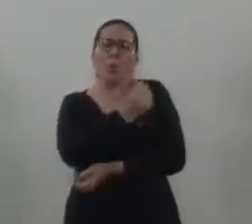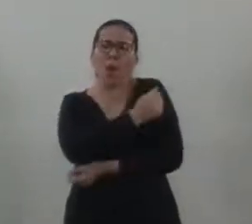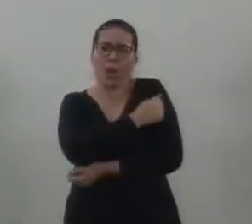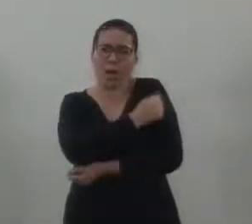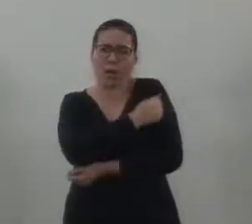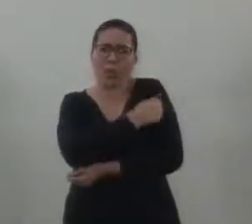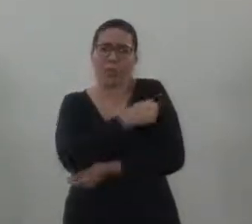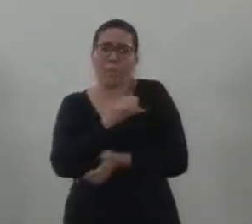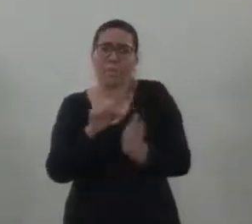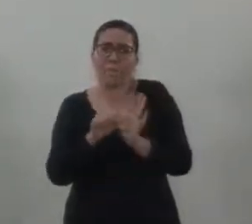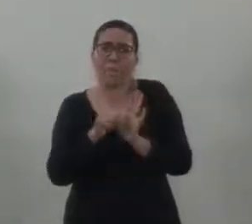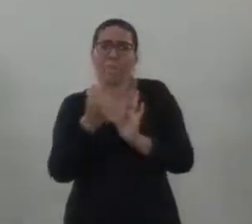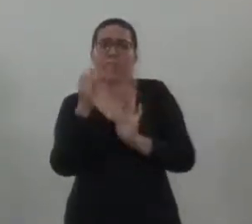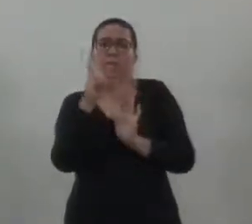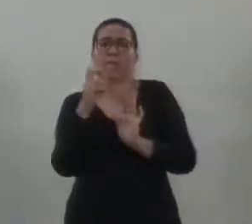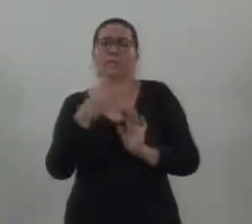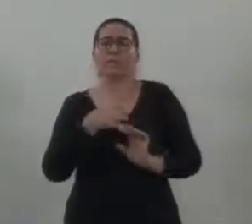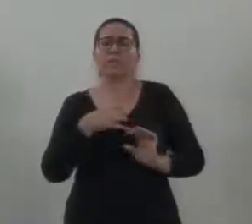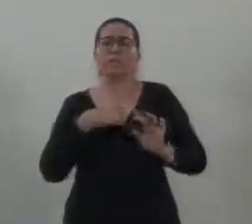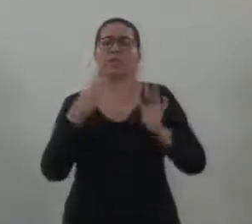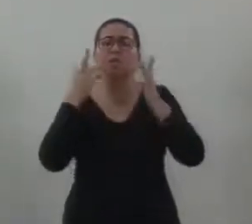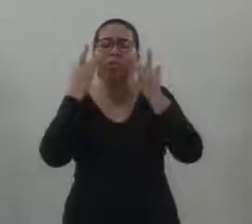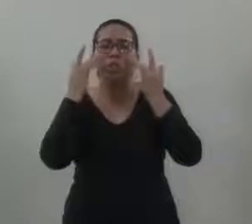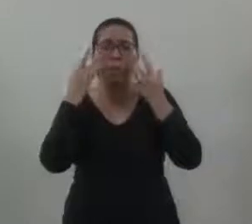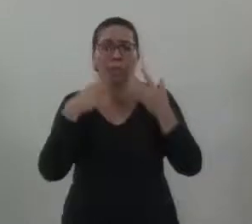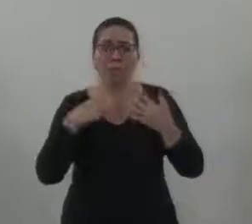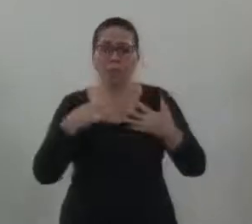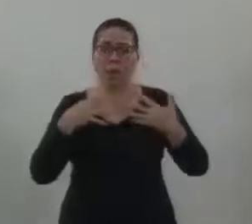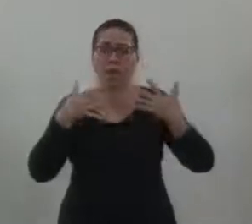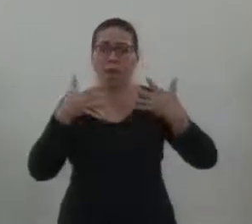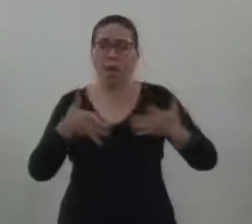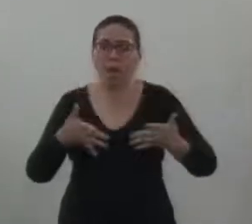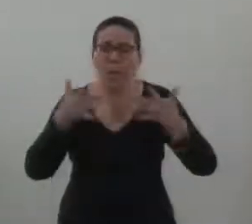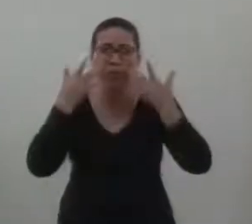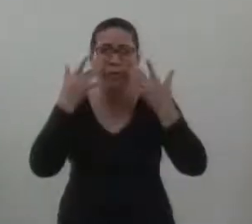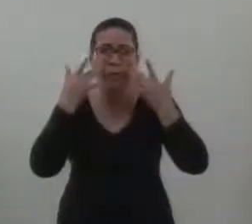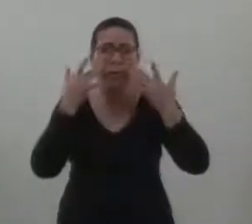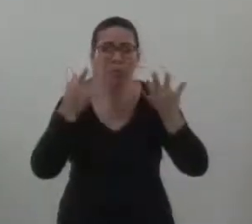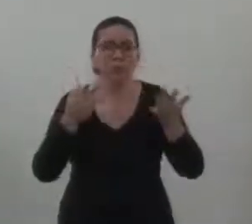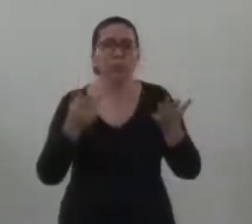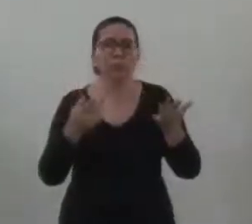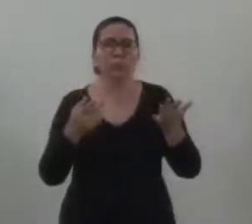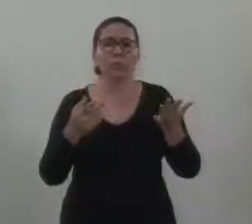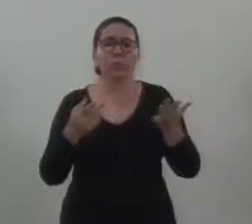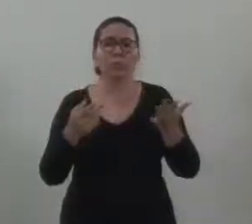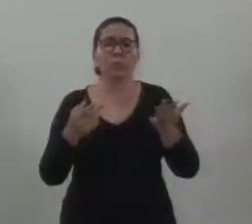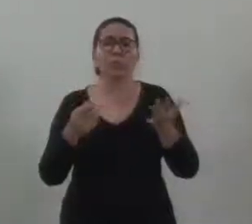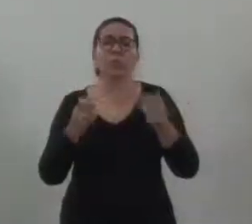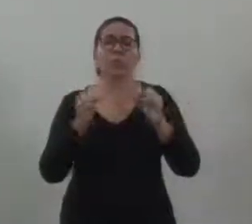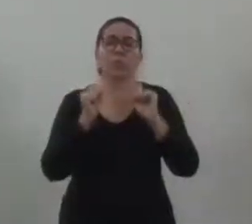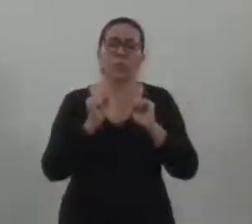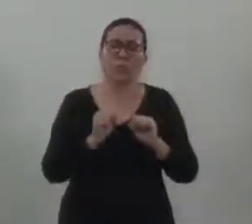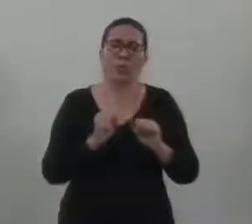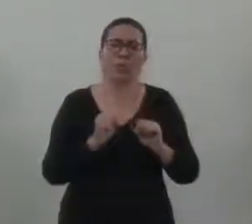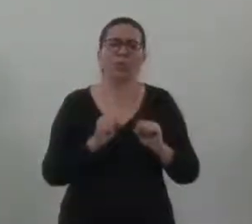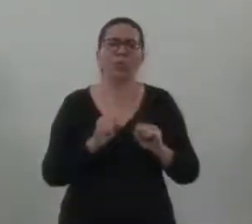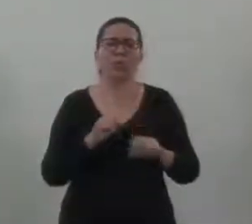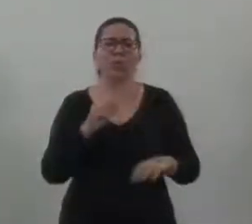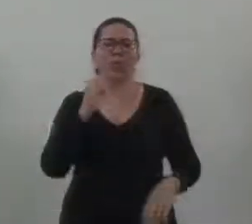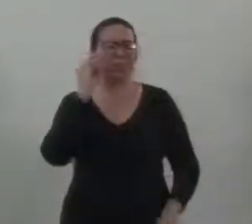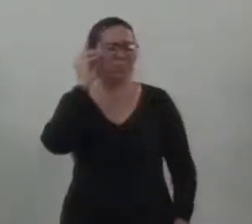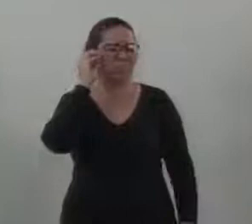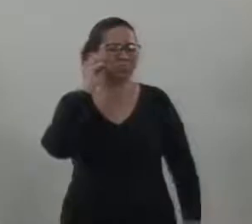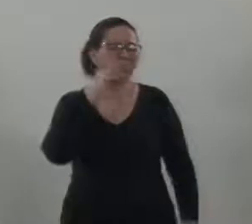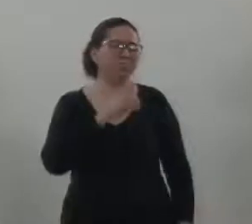primeiro contato com o teatro, vão realizar um teatro e se isso não pode provocar também uma descrença no próprio teatro.